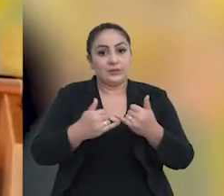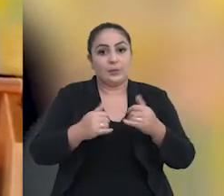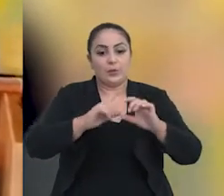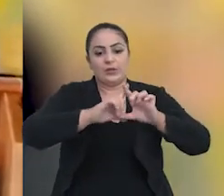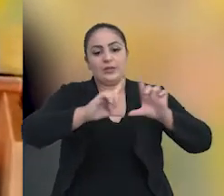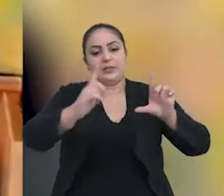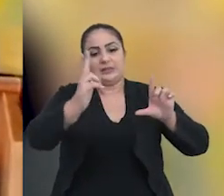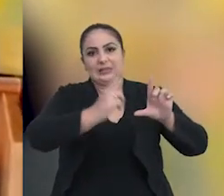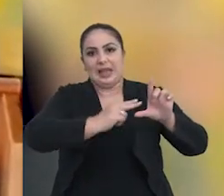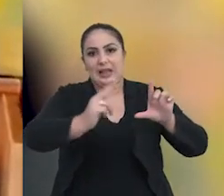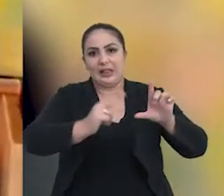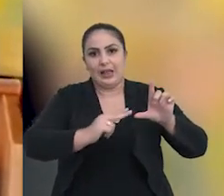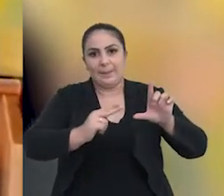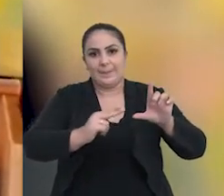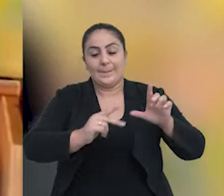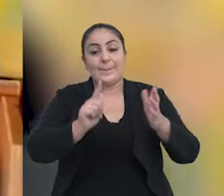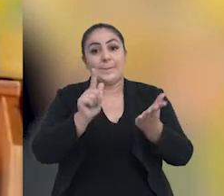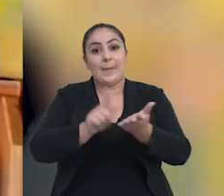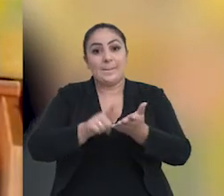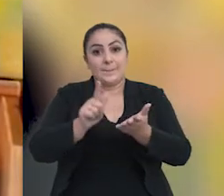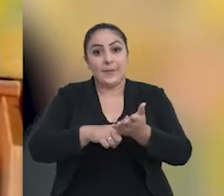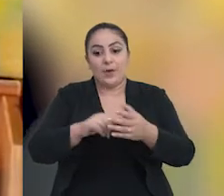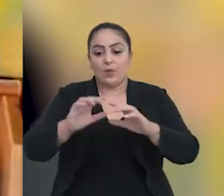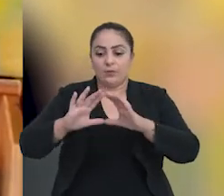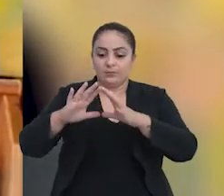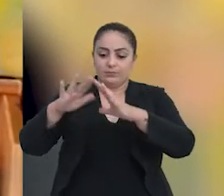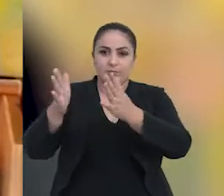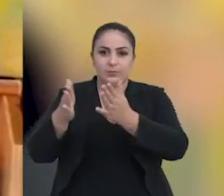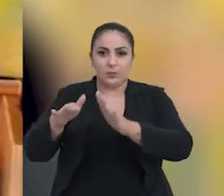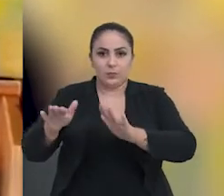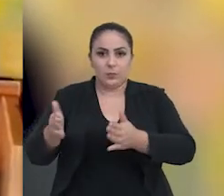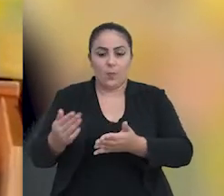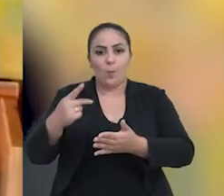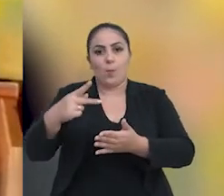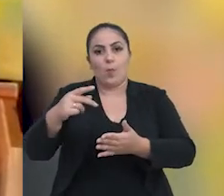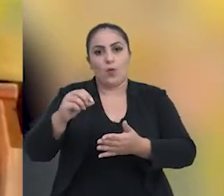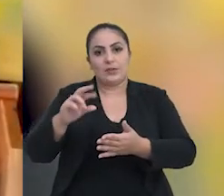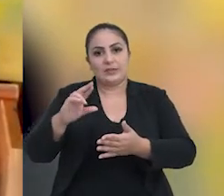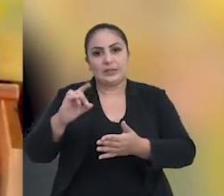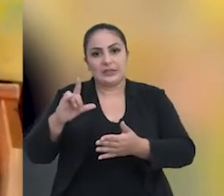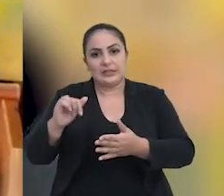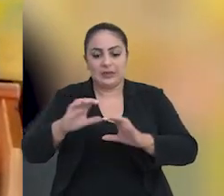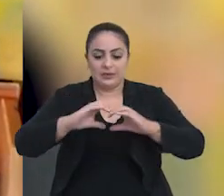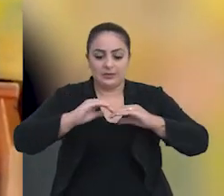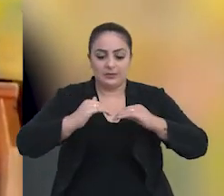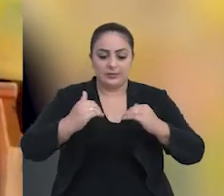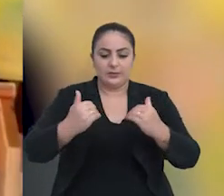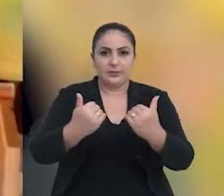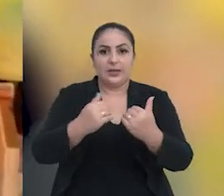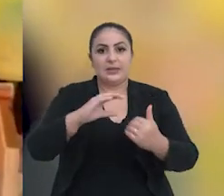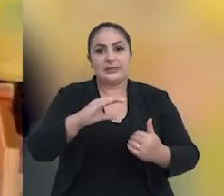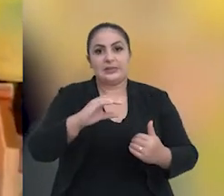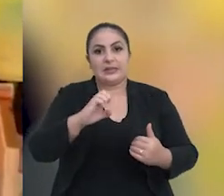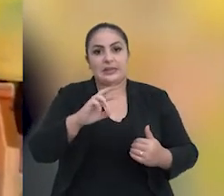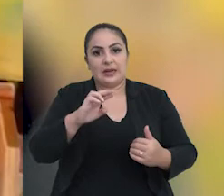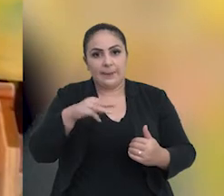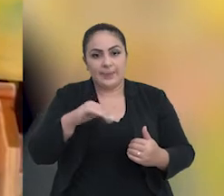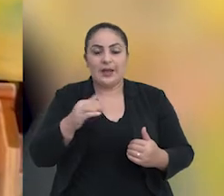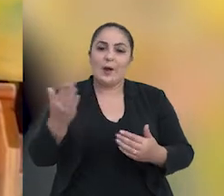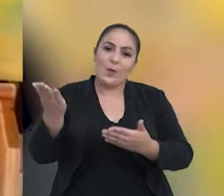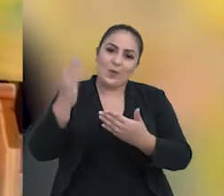como tela, papel, porcelana, cerâmica. Convido a vocês